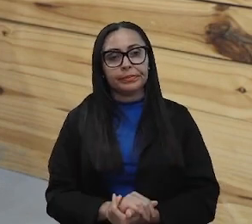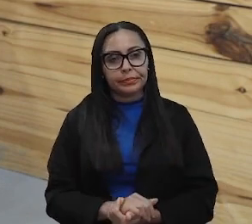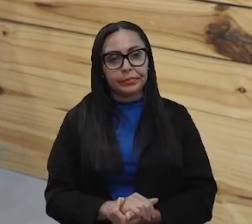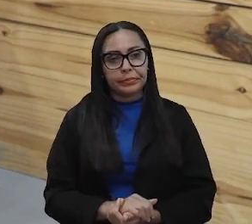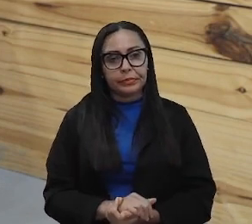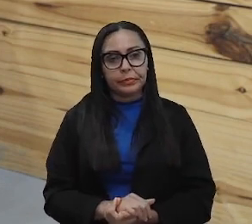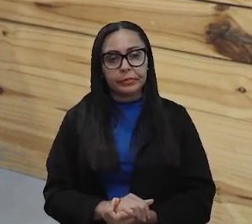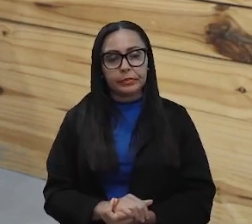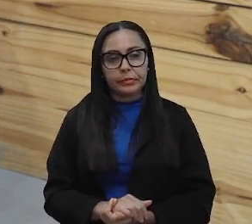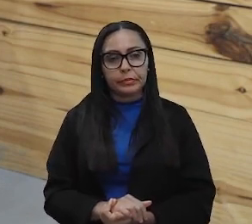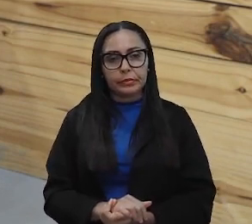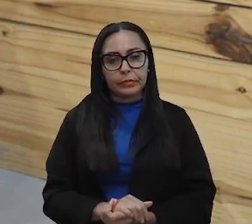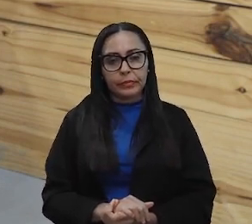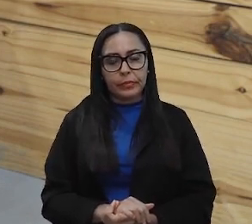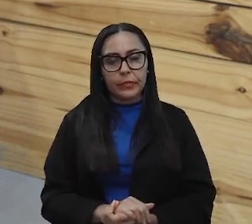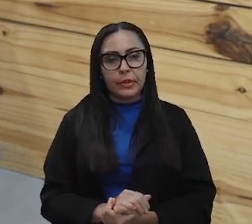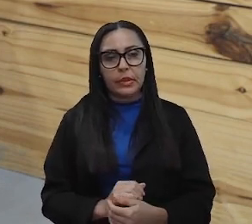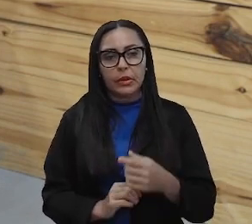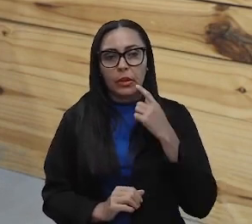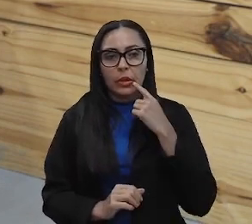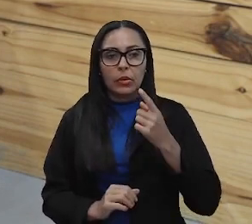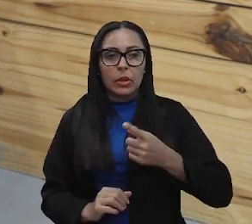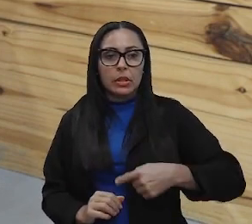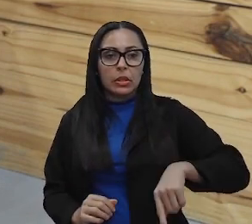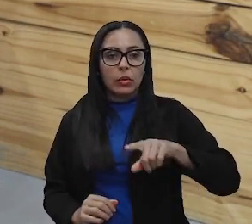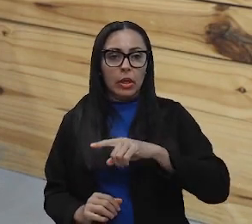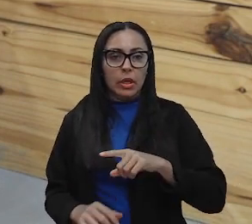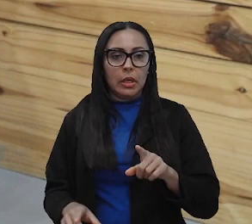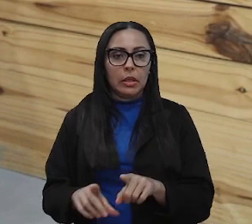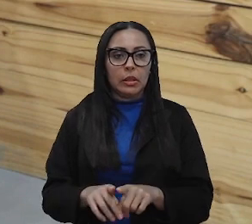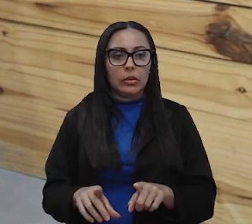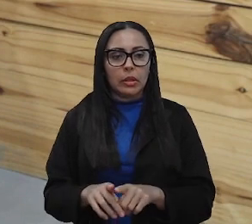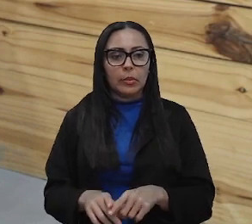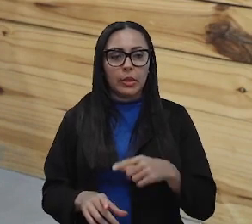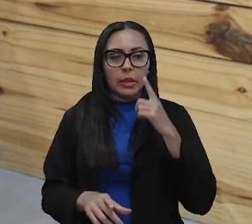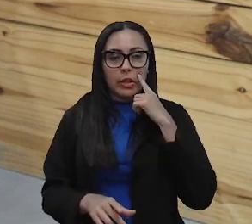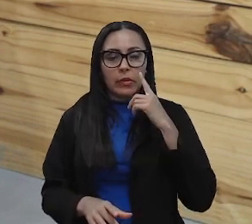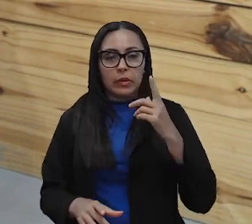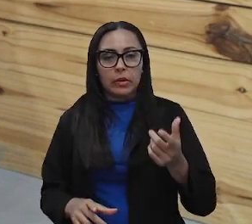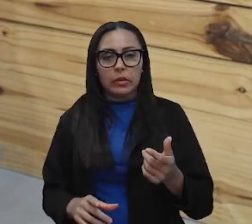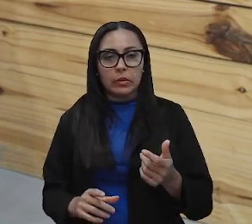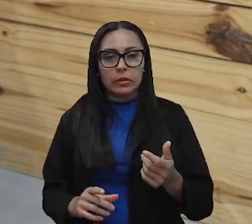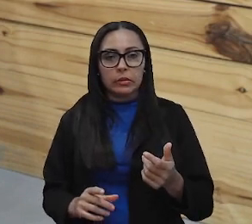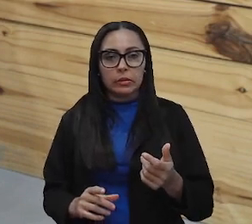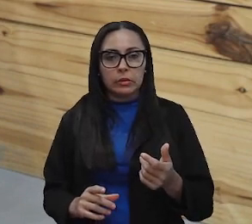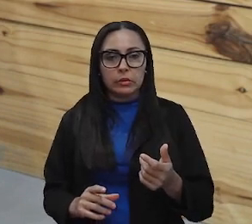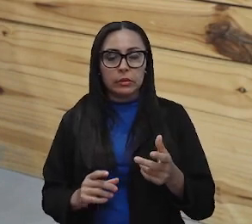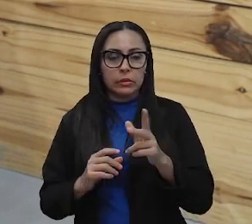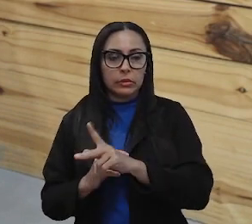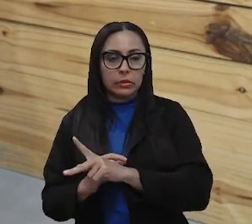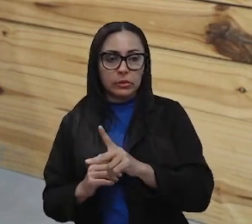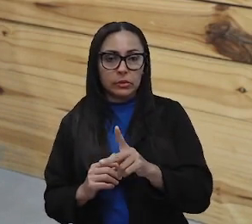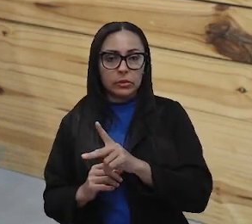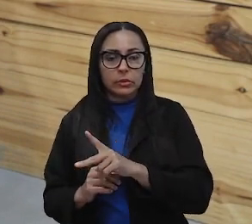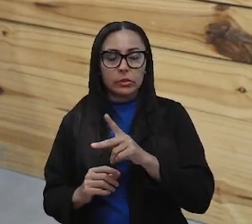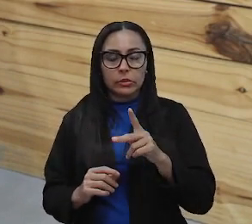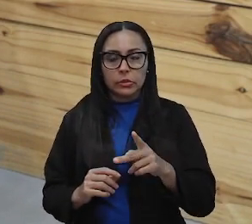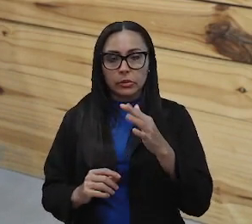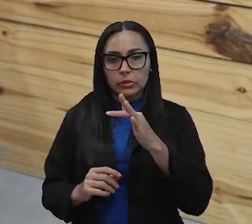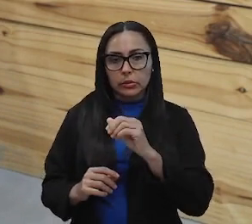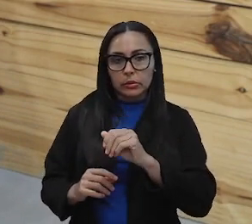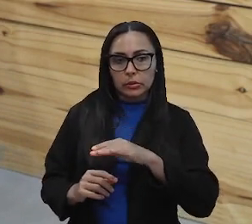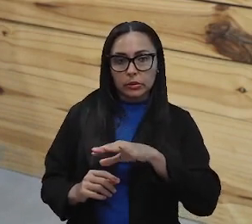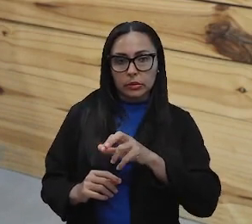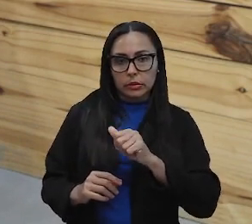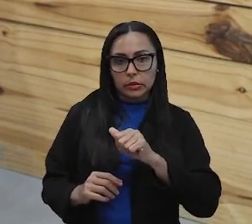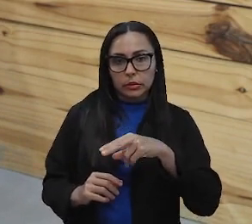uma situação que vai ser difícil reverter. Quer dizer, então, professora Fabiana, que o intérprete de